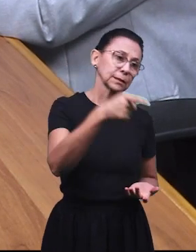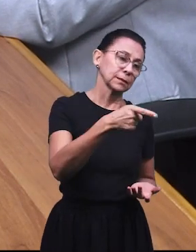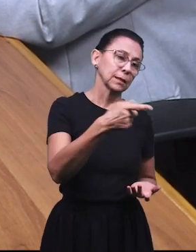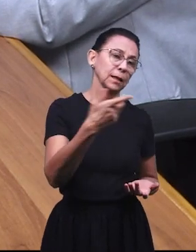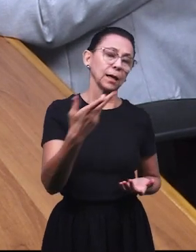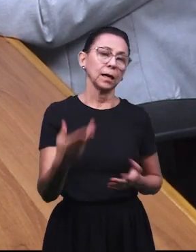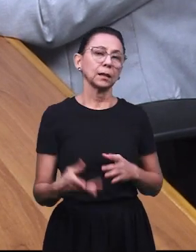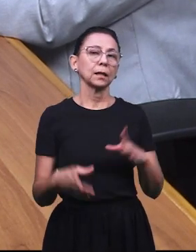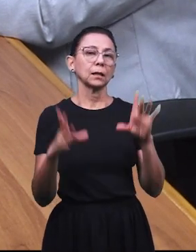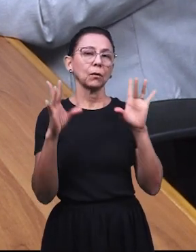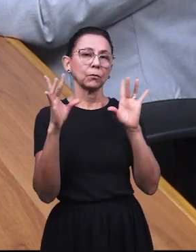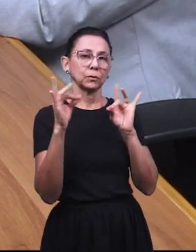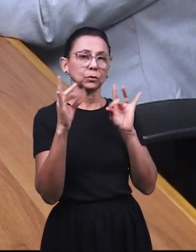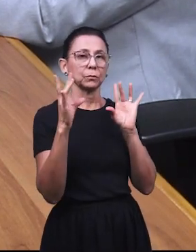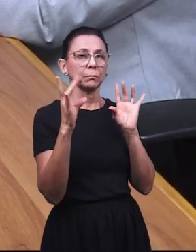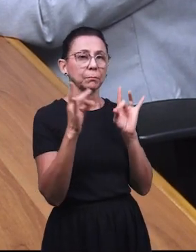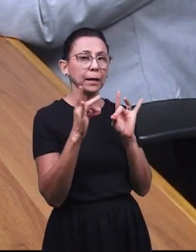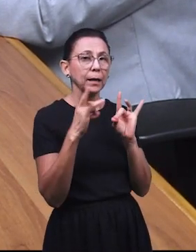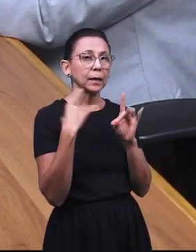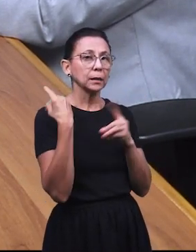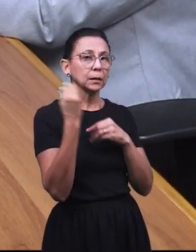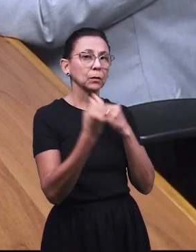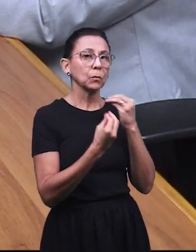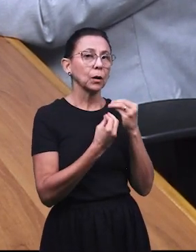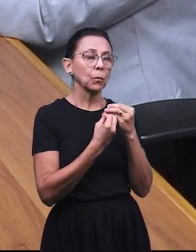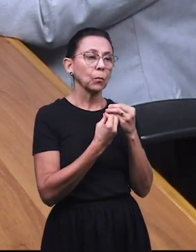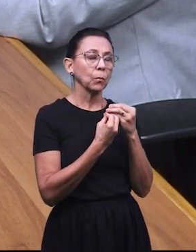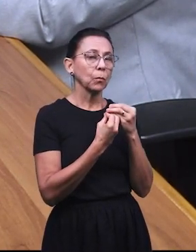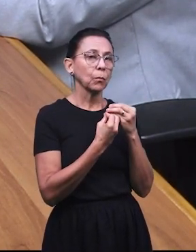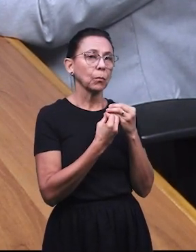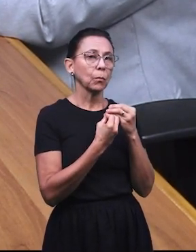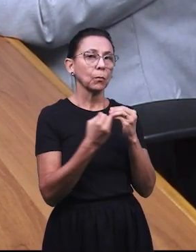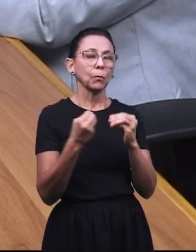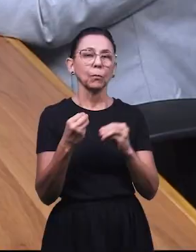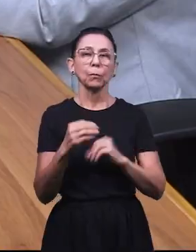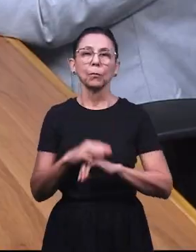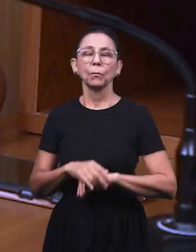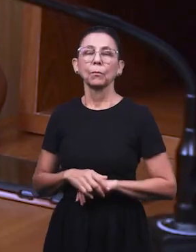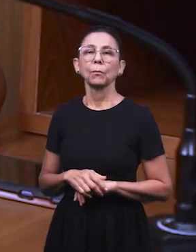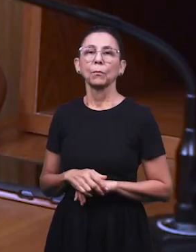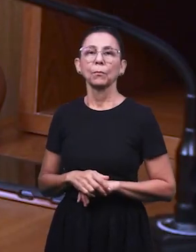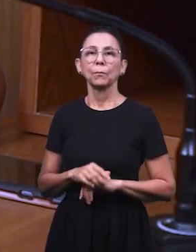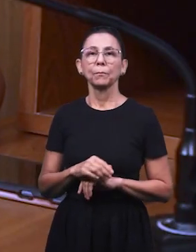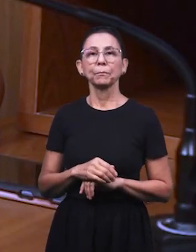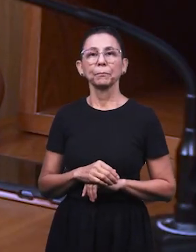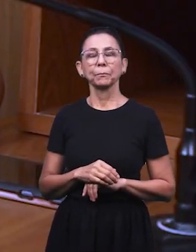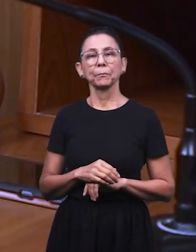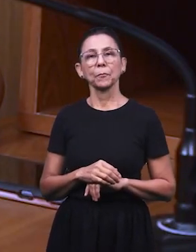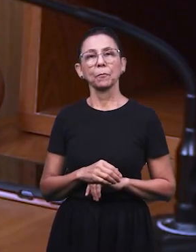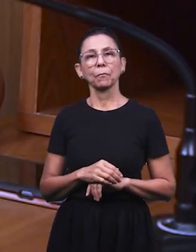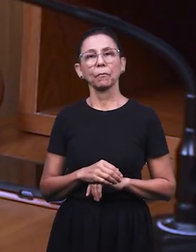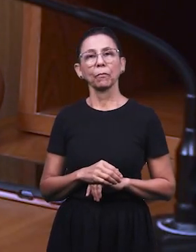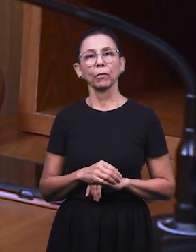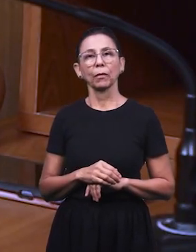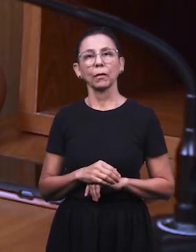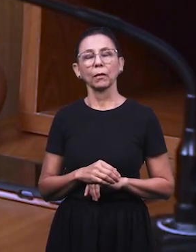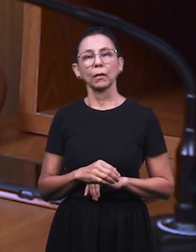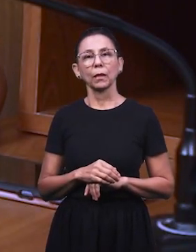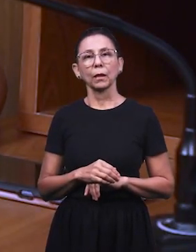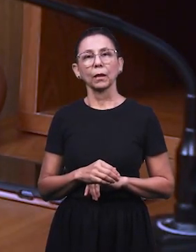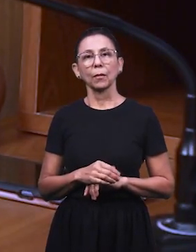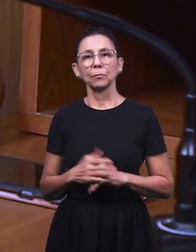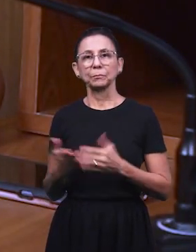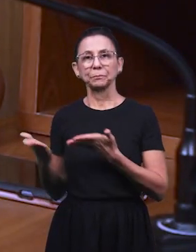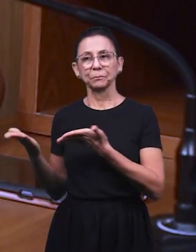falar contigo, quer dar um feedback, através de qual endereço de e-mail? É só os irmãos enviarem para o e-mail